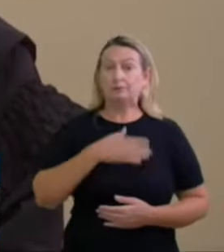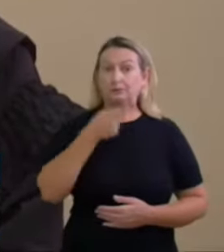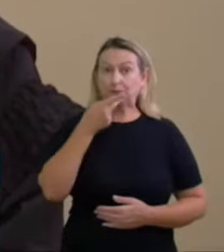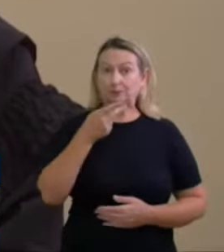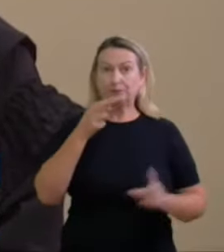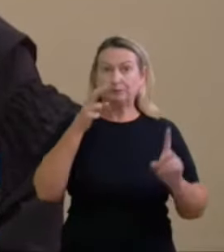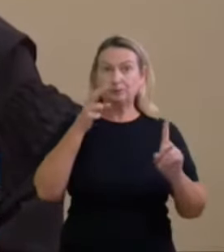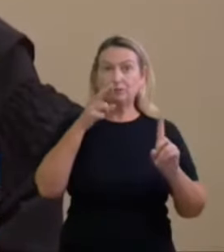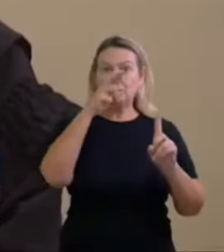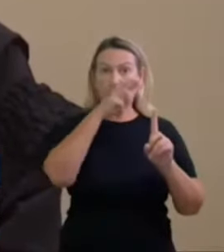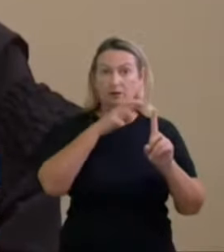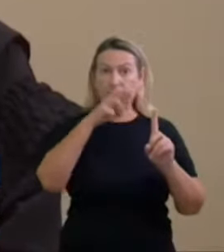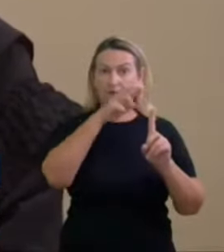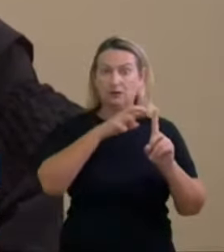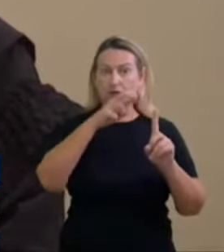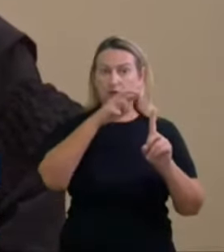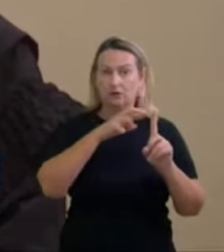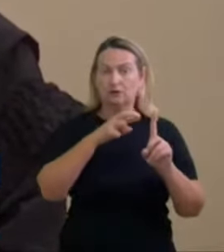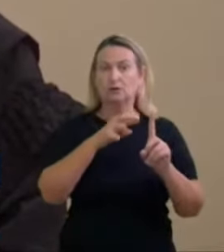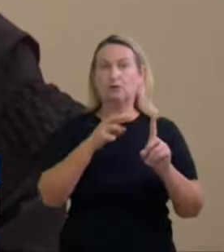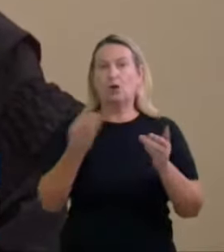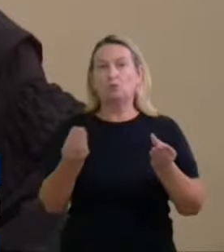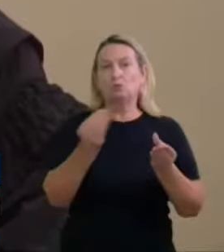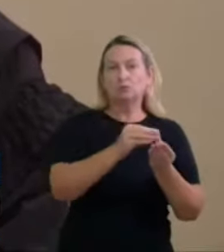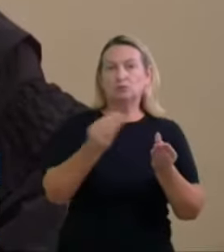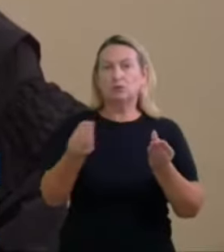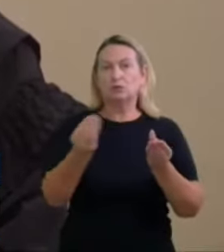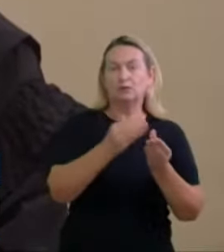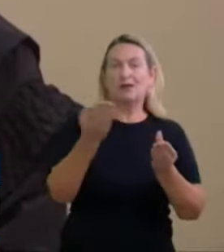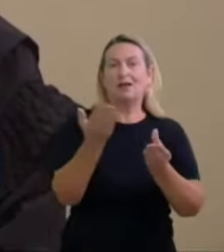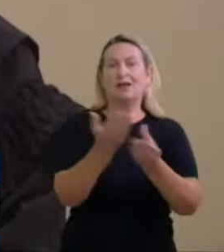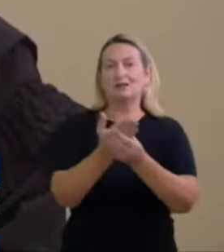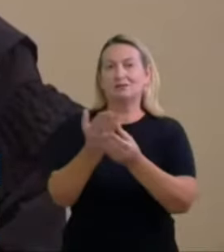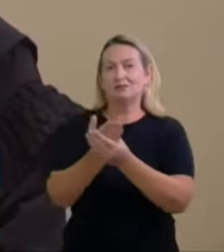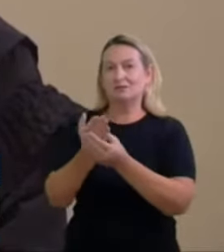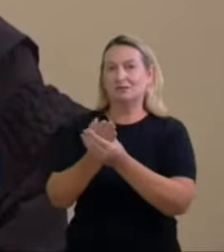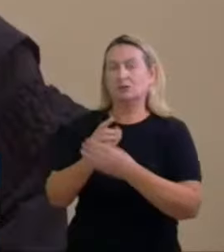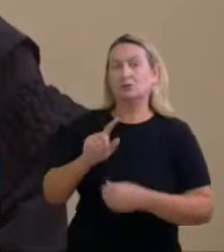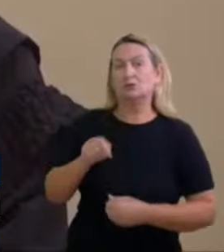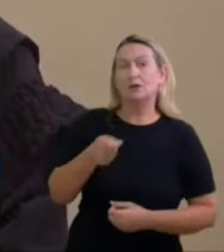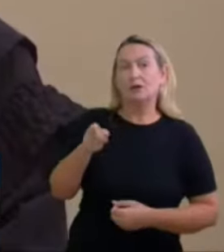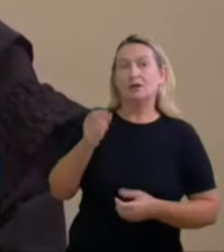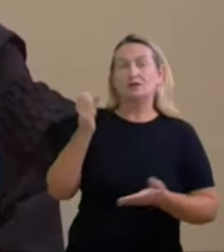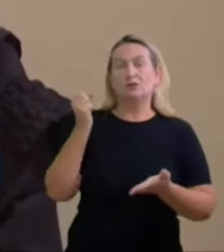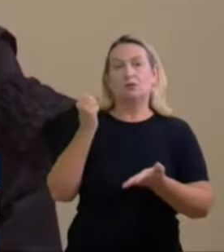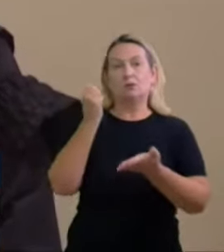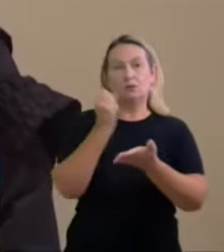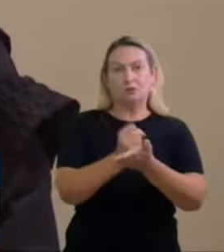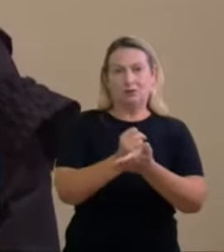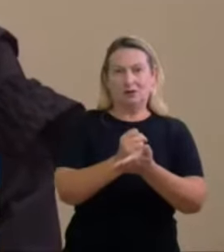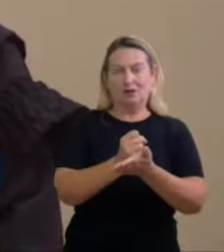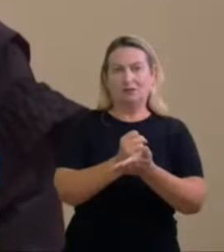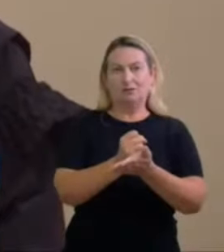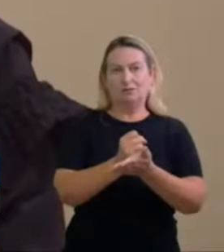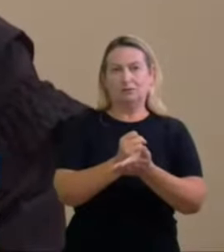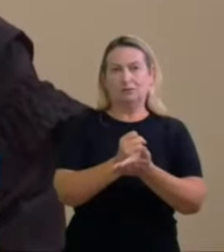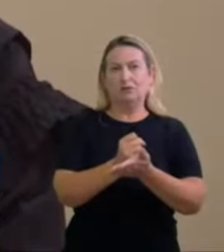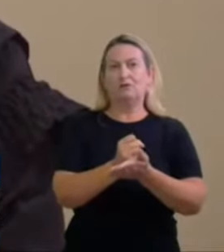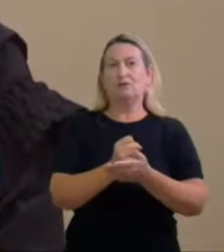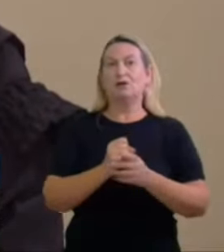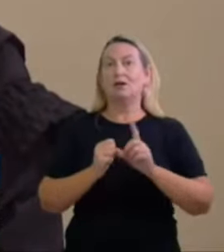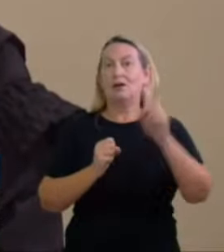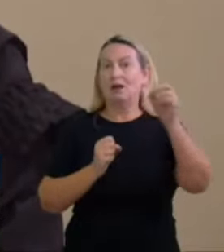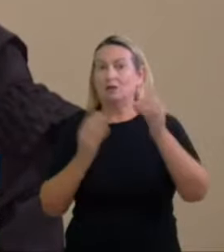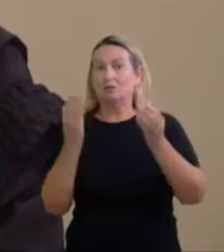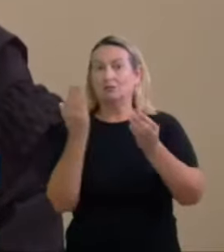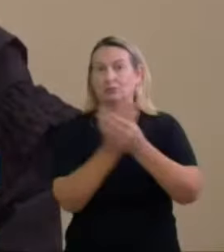juntou peças da ação monitória né E essa em relação a esse contrato houve uma ação monitória ajuizada no Estado de São Paulo